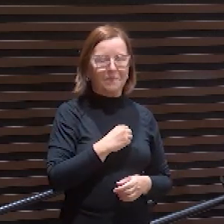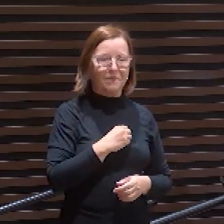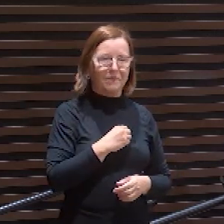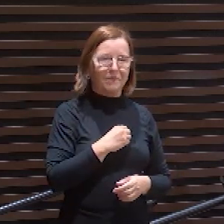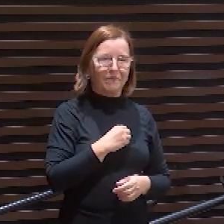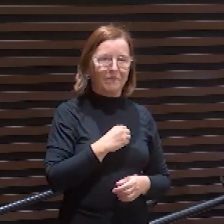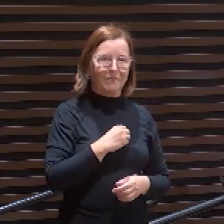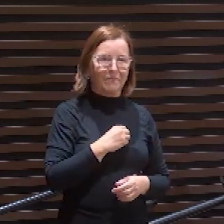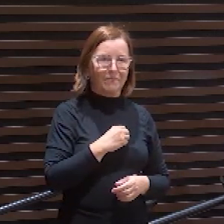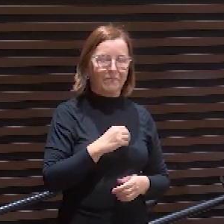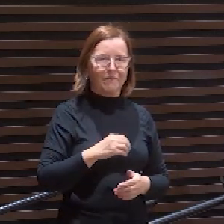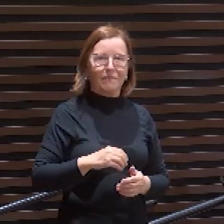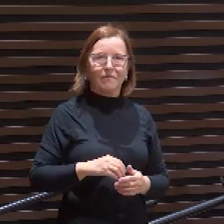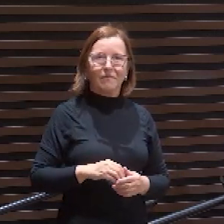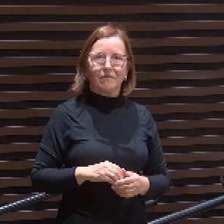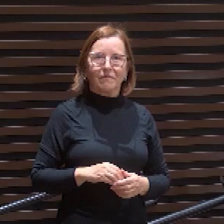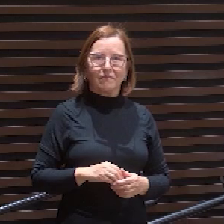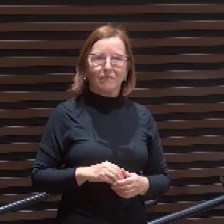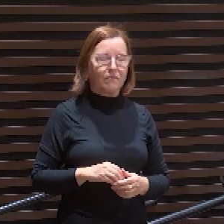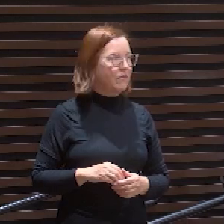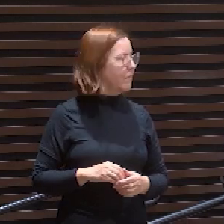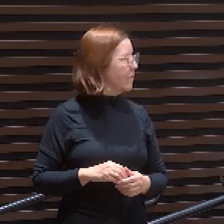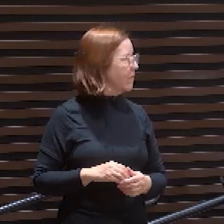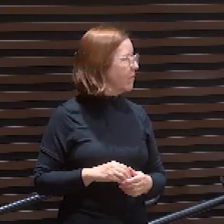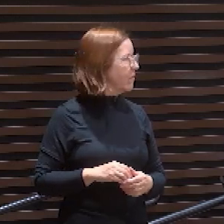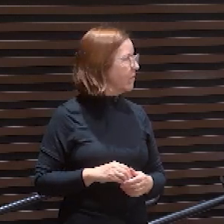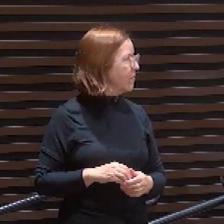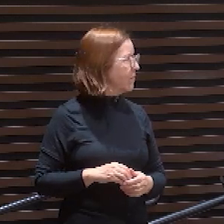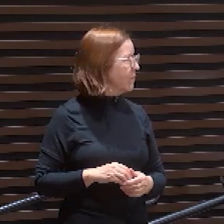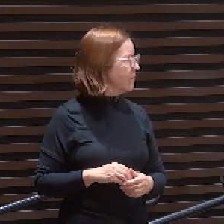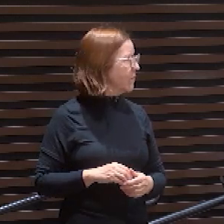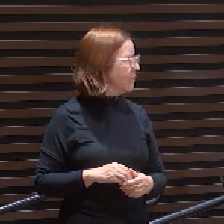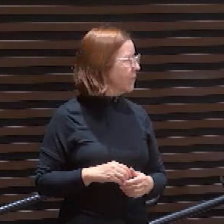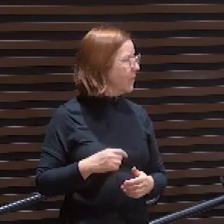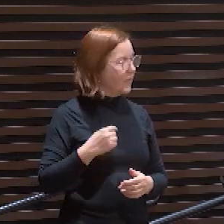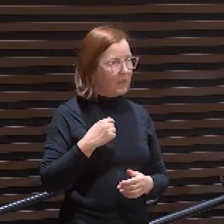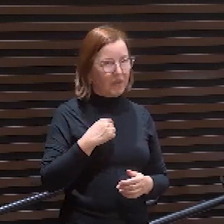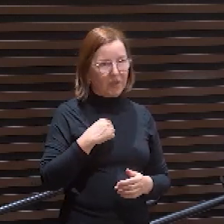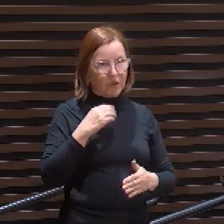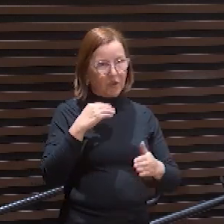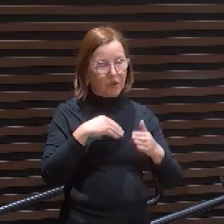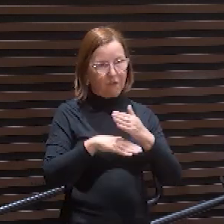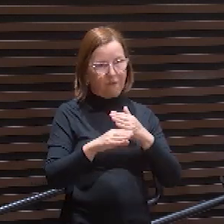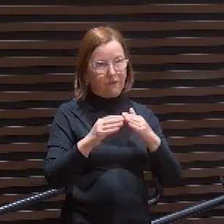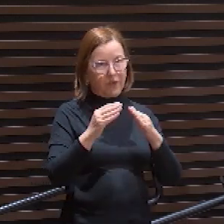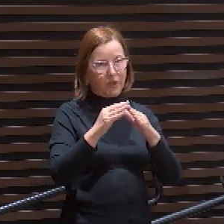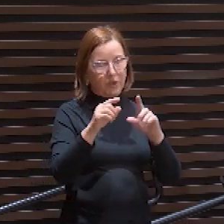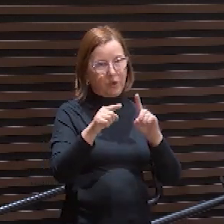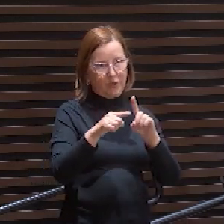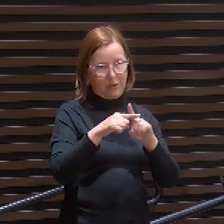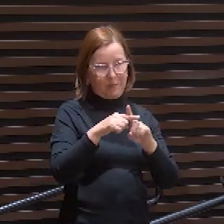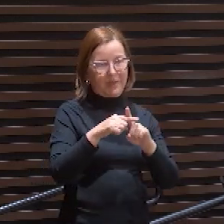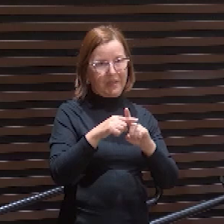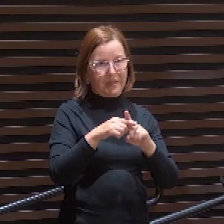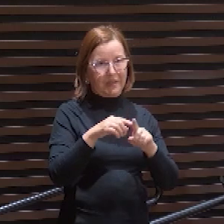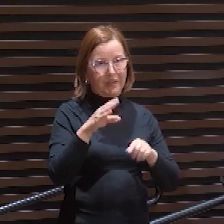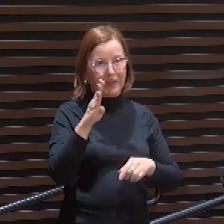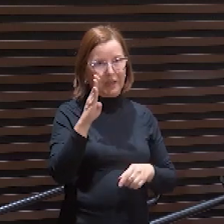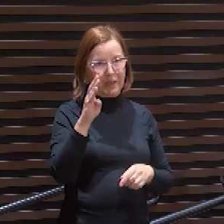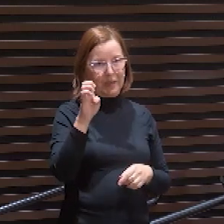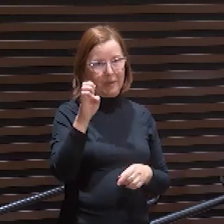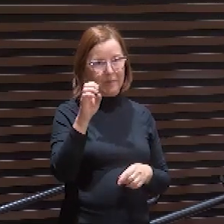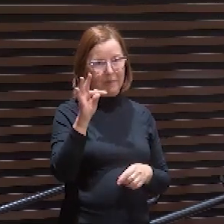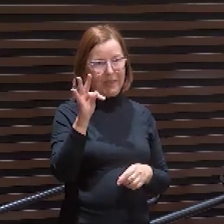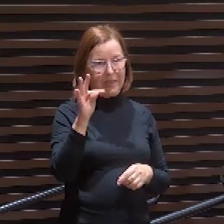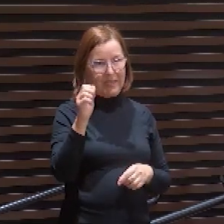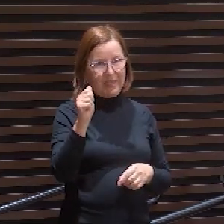e o salva. Eu fui pregar numa igreja de Betânia, lá no Corrente,